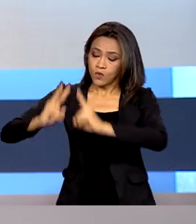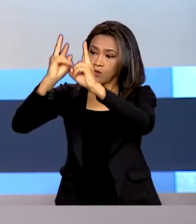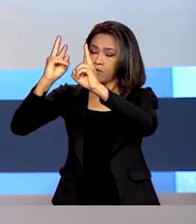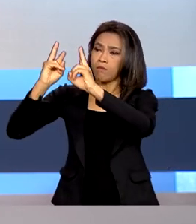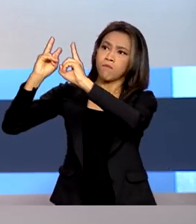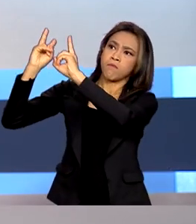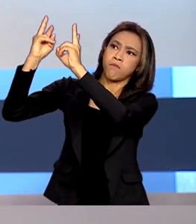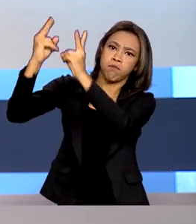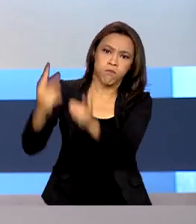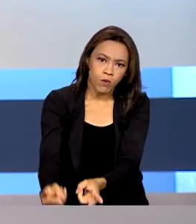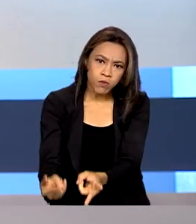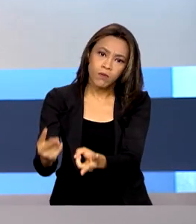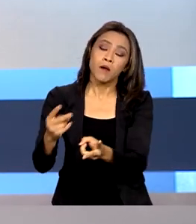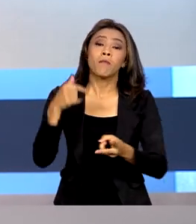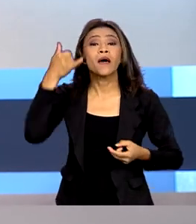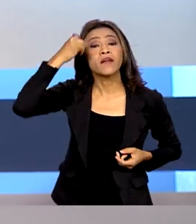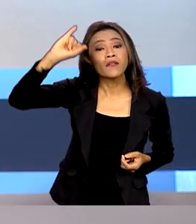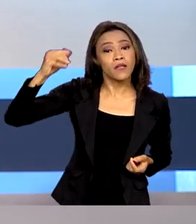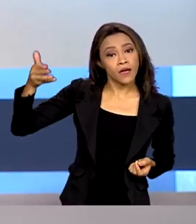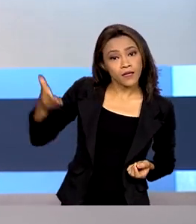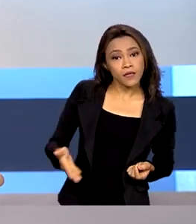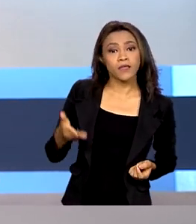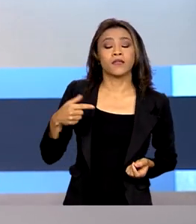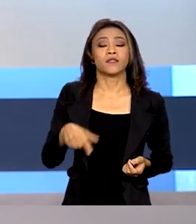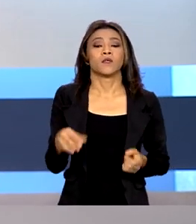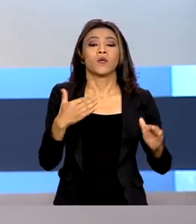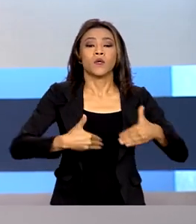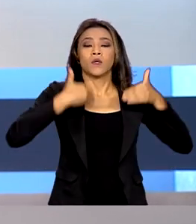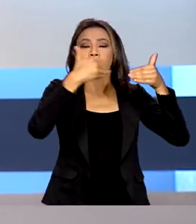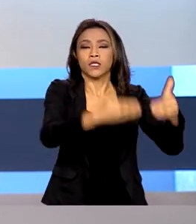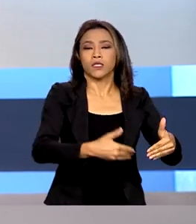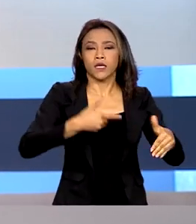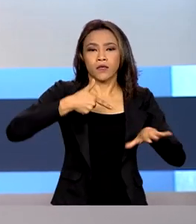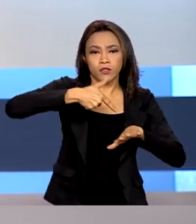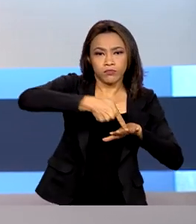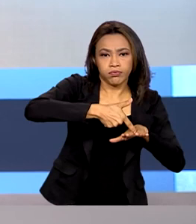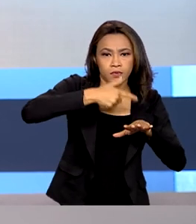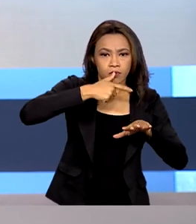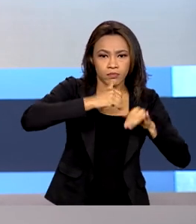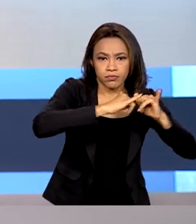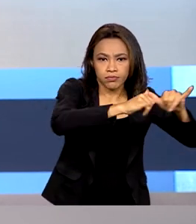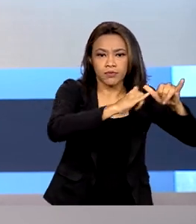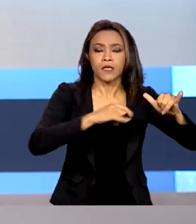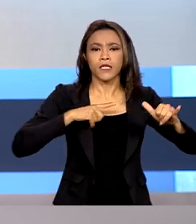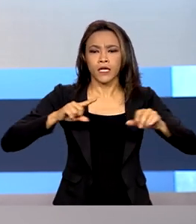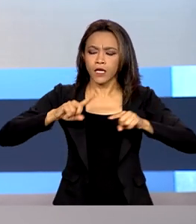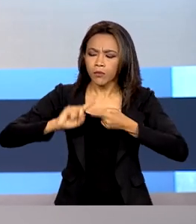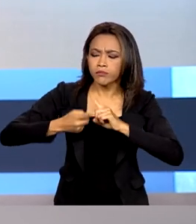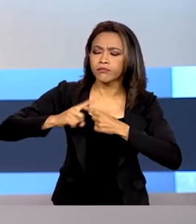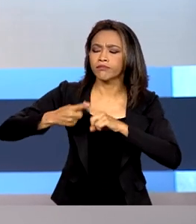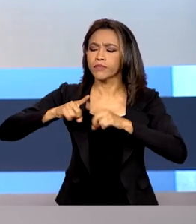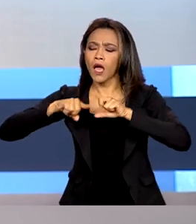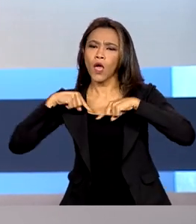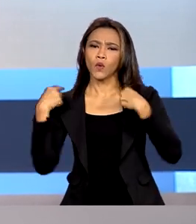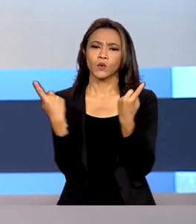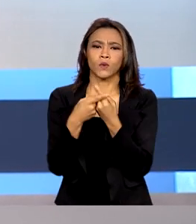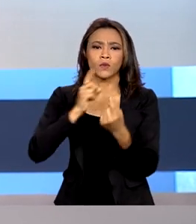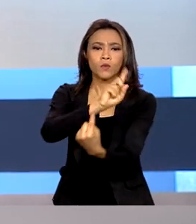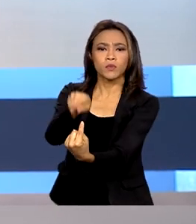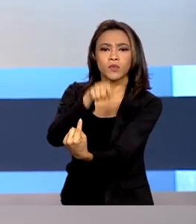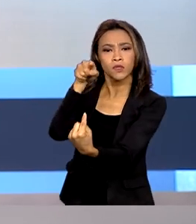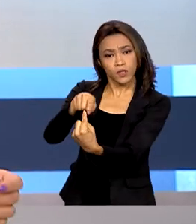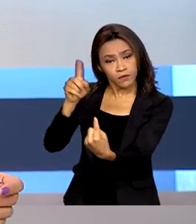e impedir novas ocorrências, o Ministério de Minas e Energia tem realizado reuniões e a ideia é reforçar